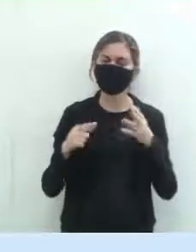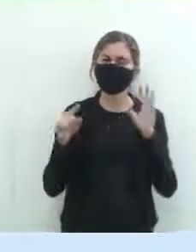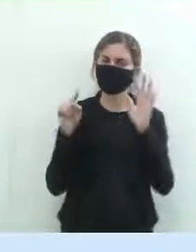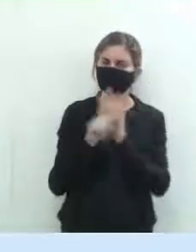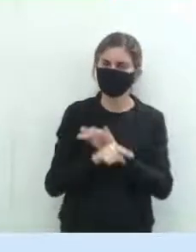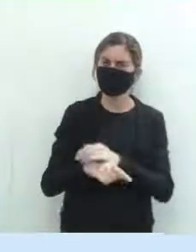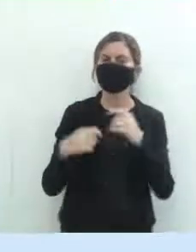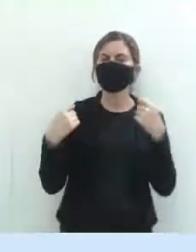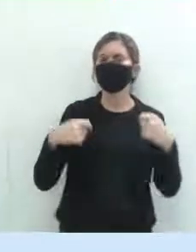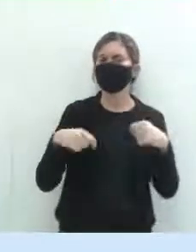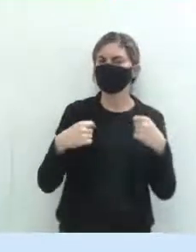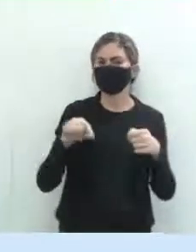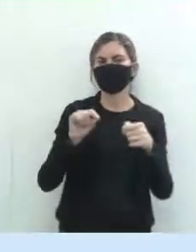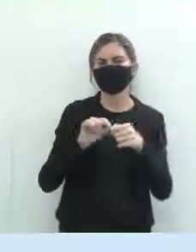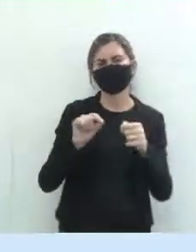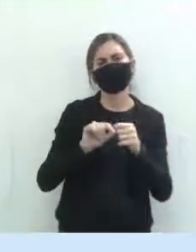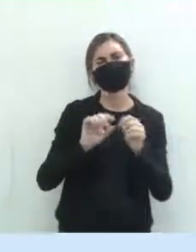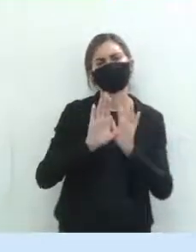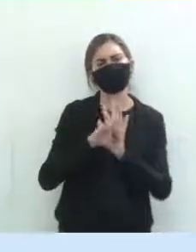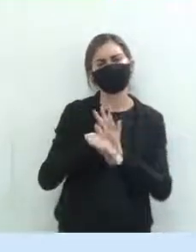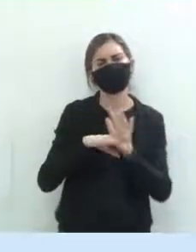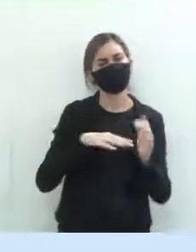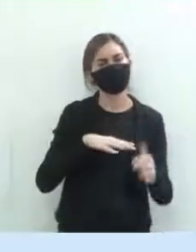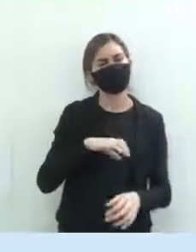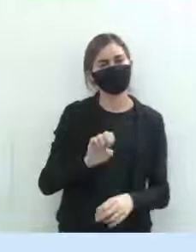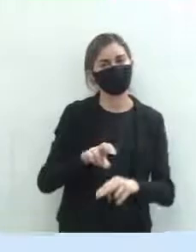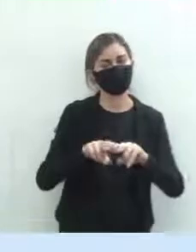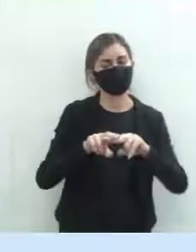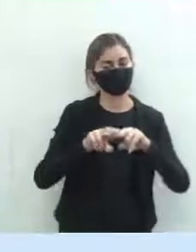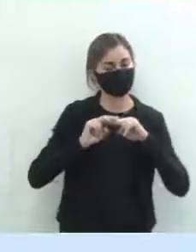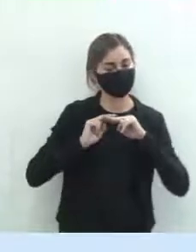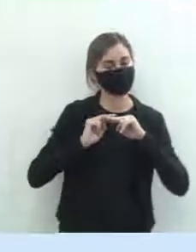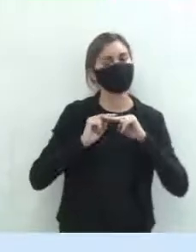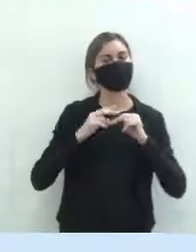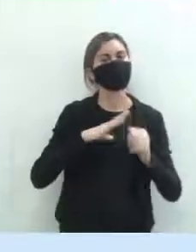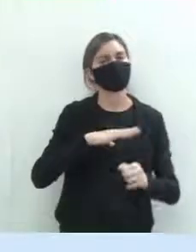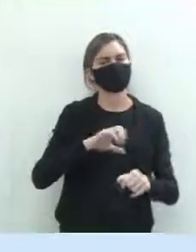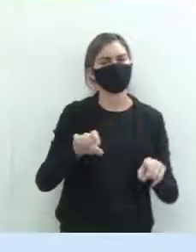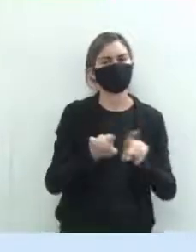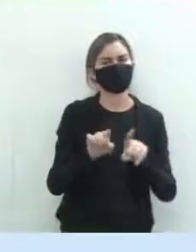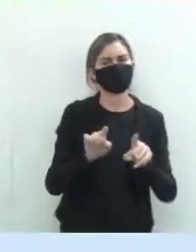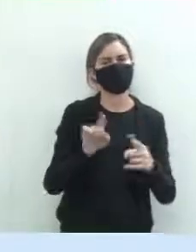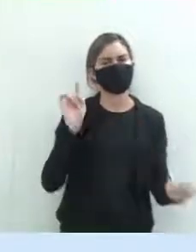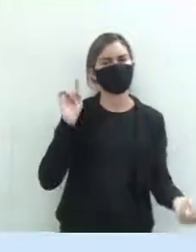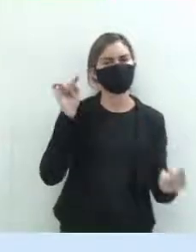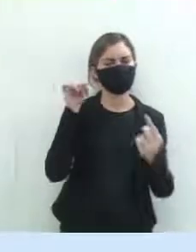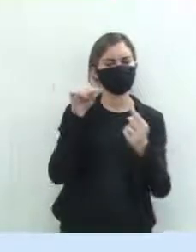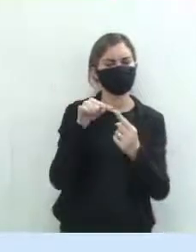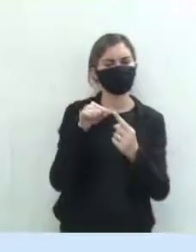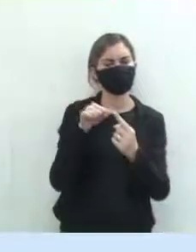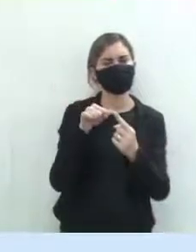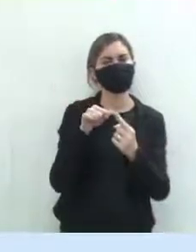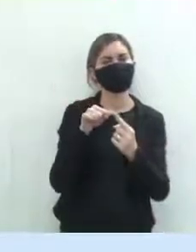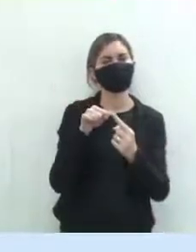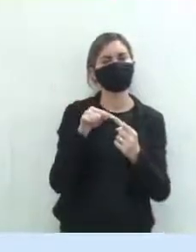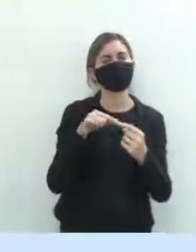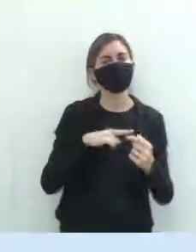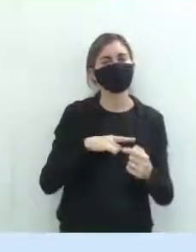que precisamos fazer no conceito de ética. Por isso que ética também está relacionado com a questão